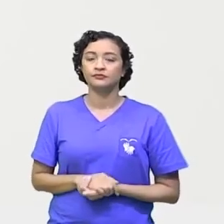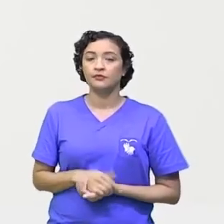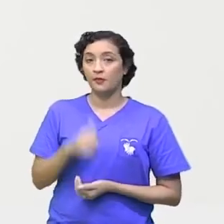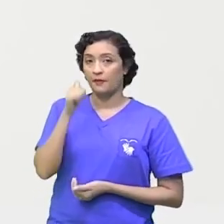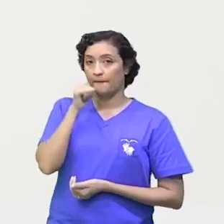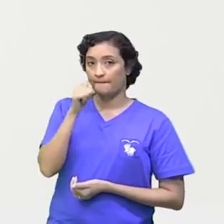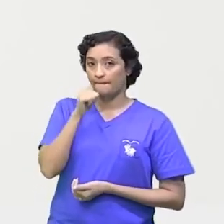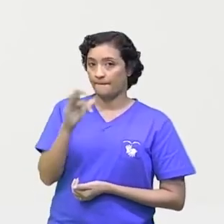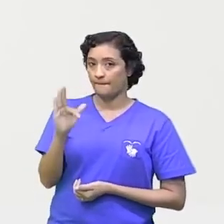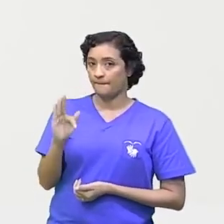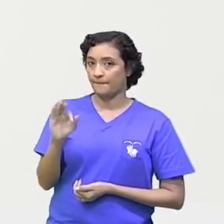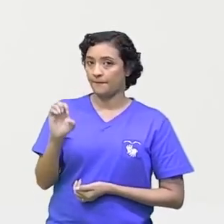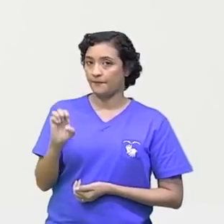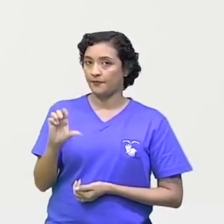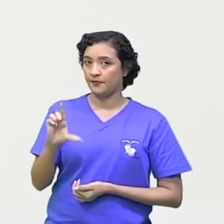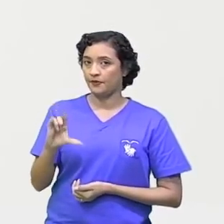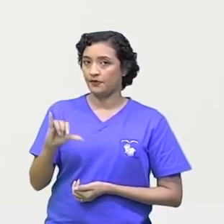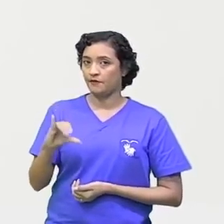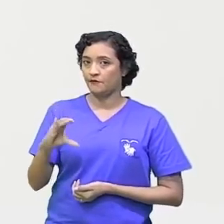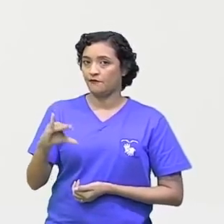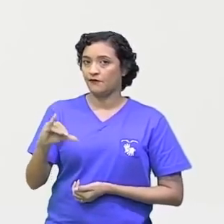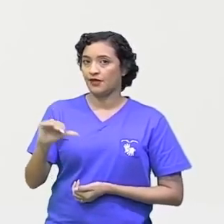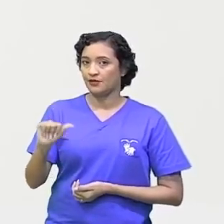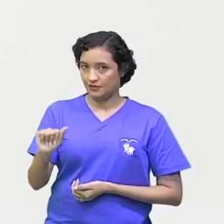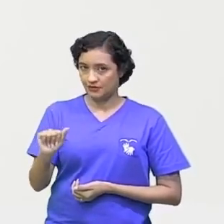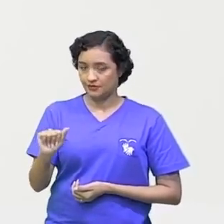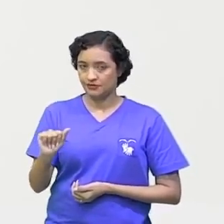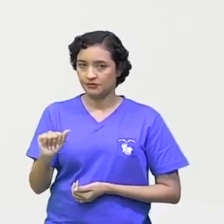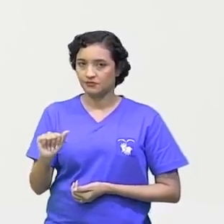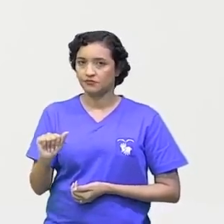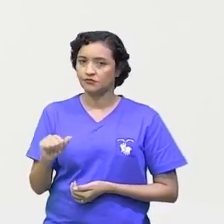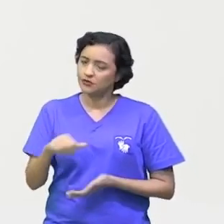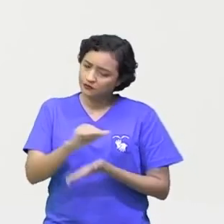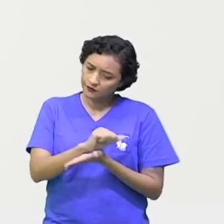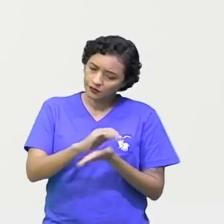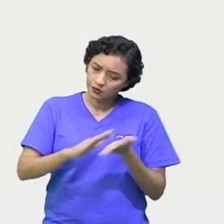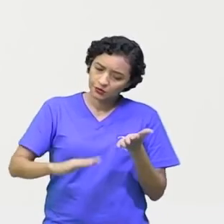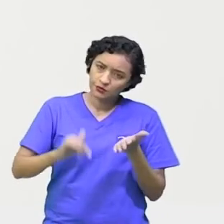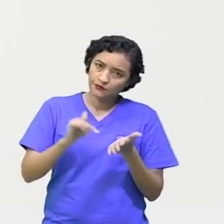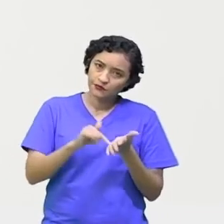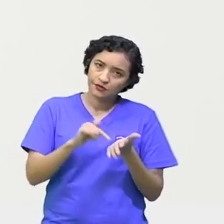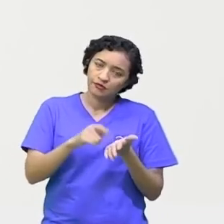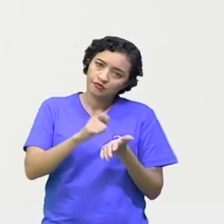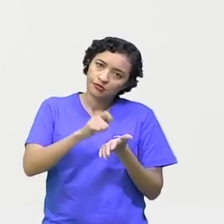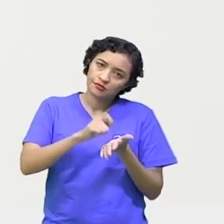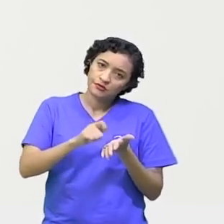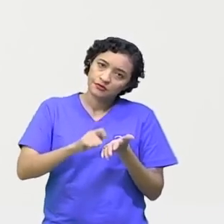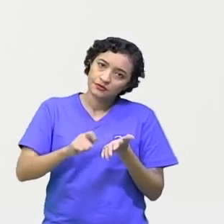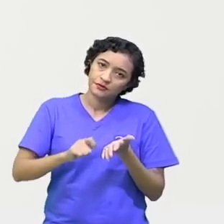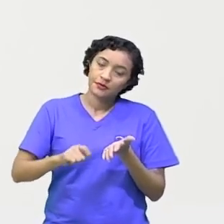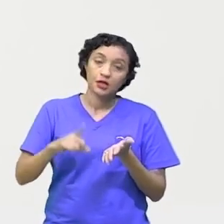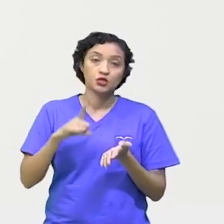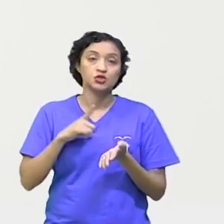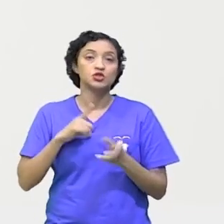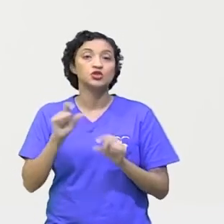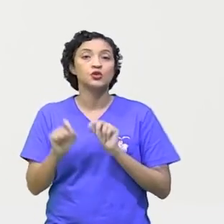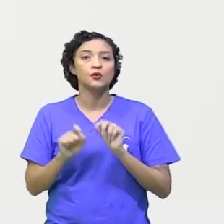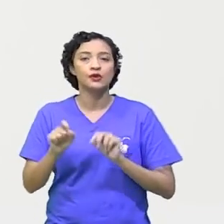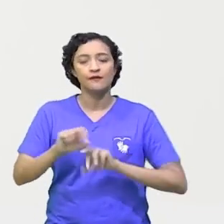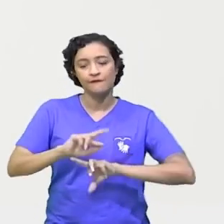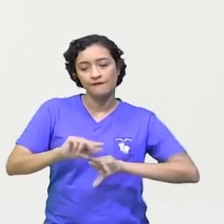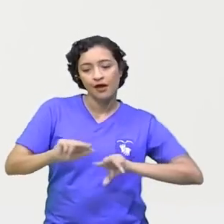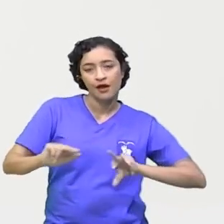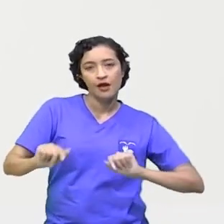Felícia estava fazendo uma atividade envolvendo figuras geométricas. Para isso,